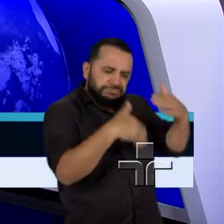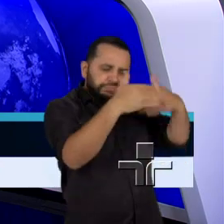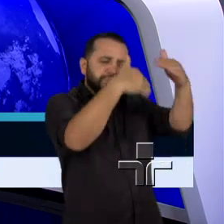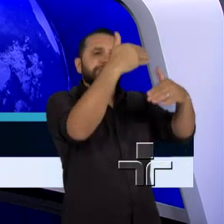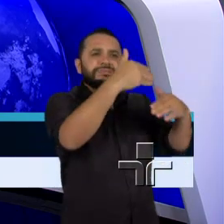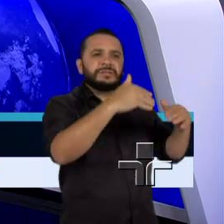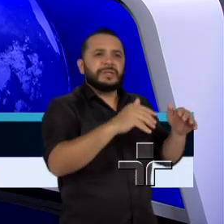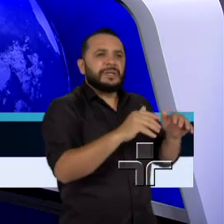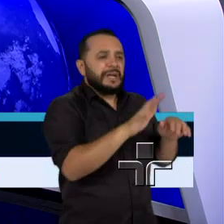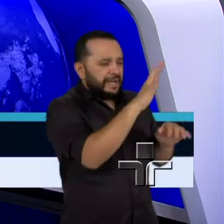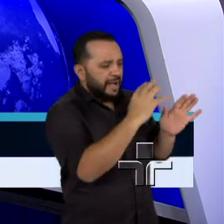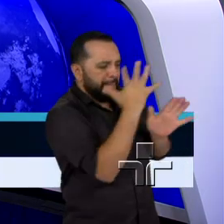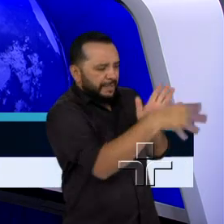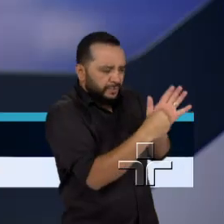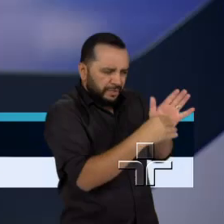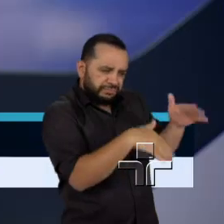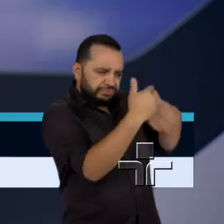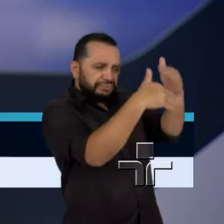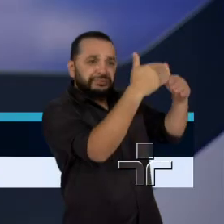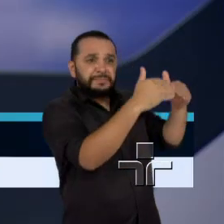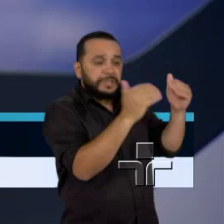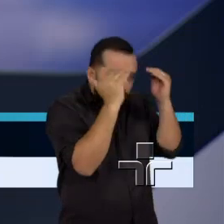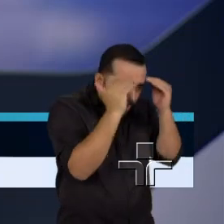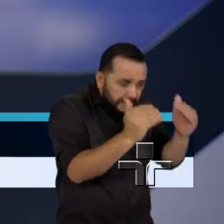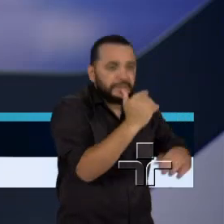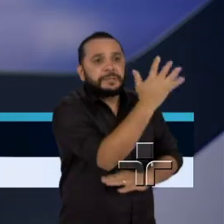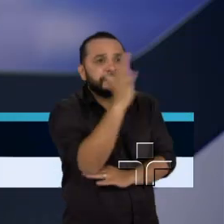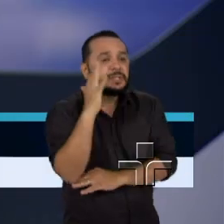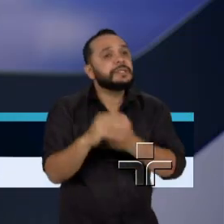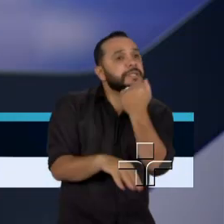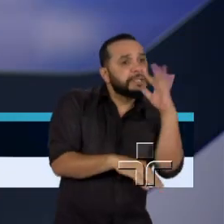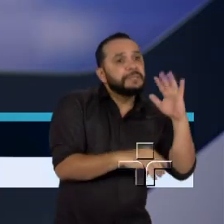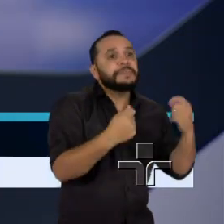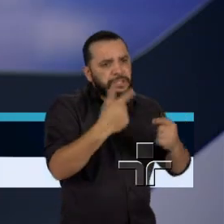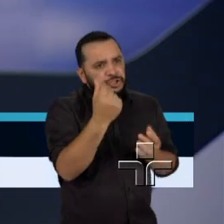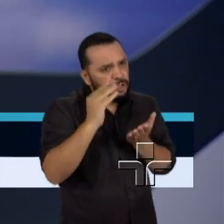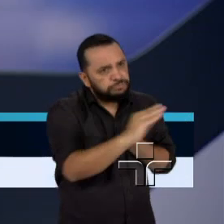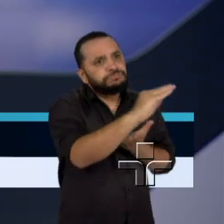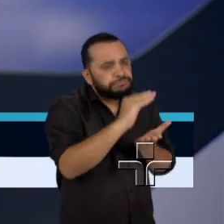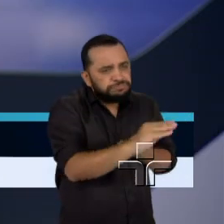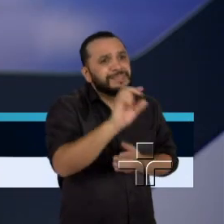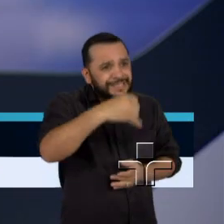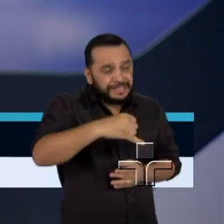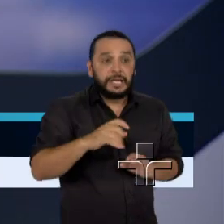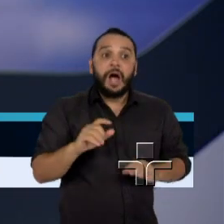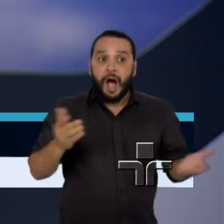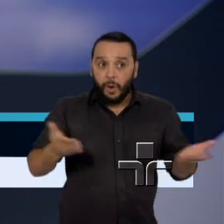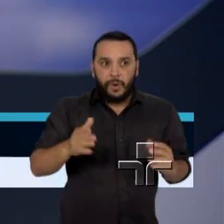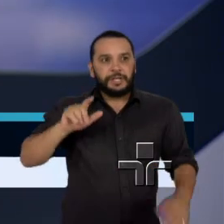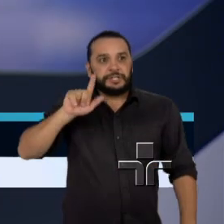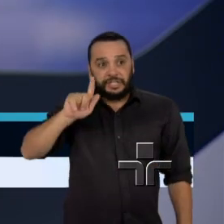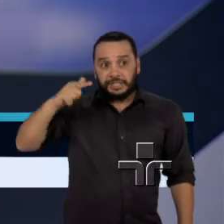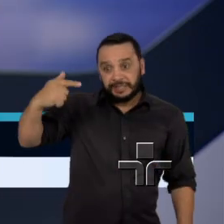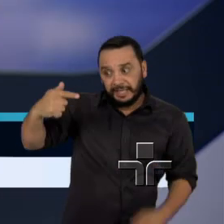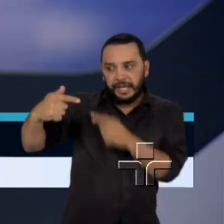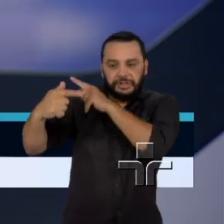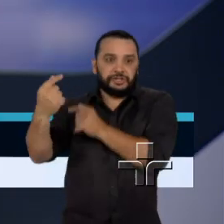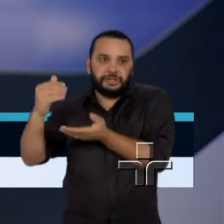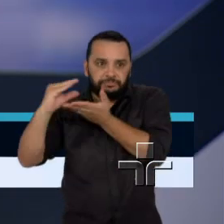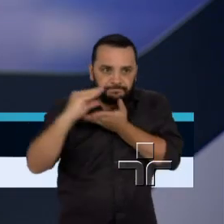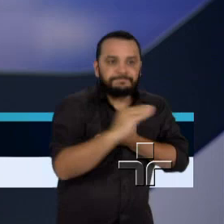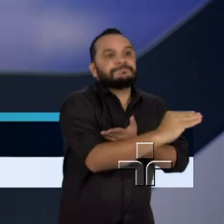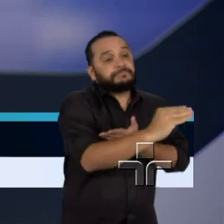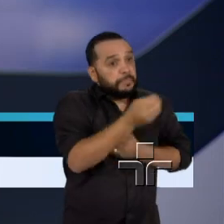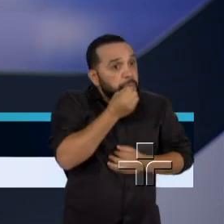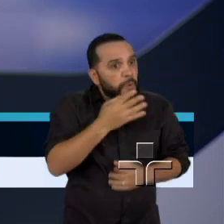respeitando o meio ambiente, né? Claro que para isso precisa de dinheiro, precisa de recursos. Nesse sentido, os recursos que o G7 oferece faz todo